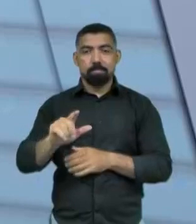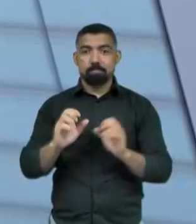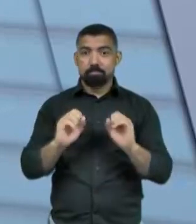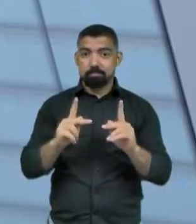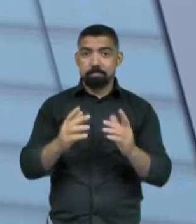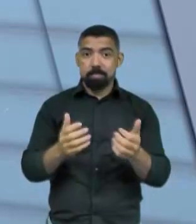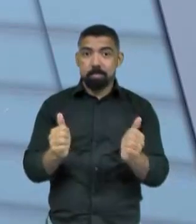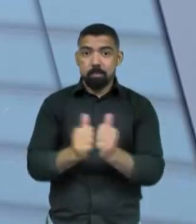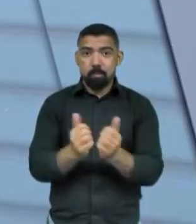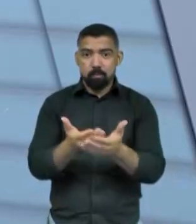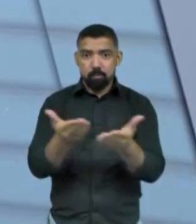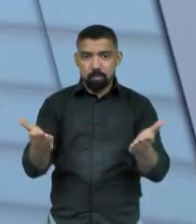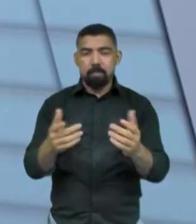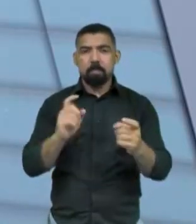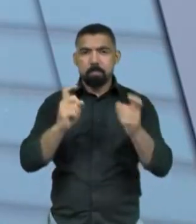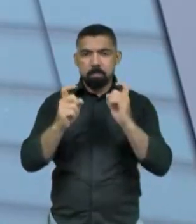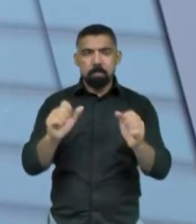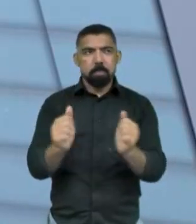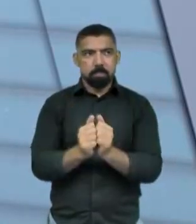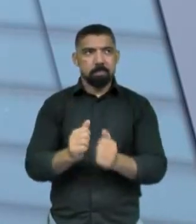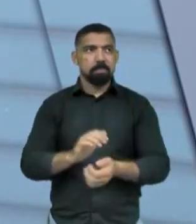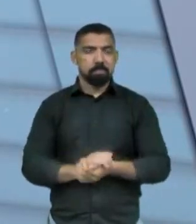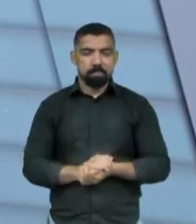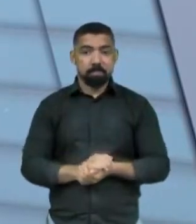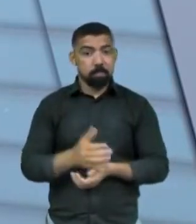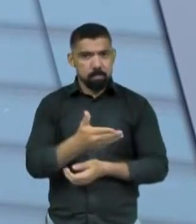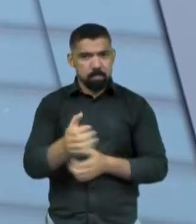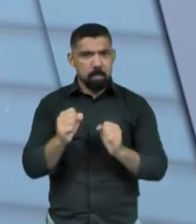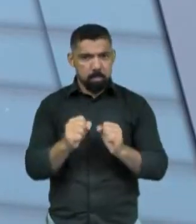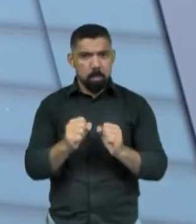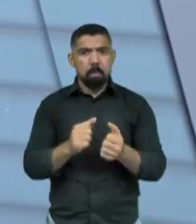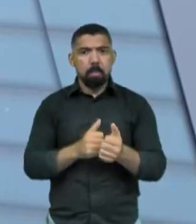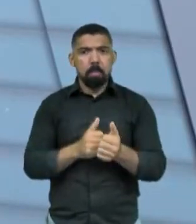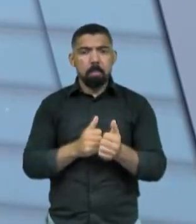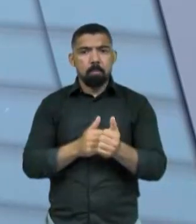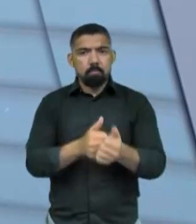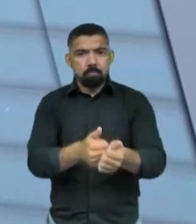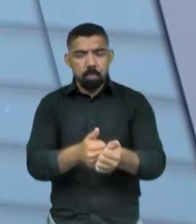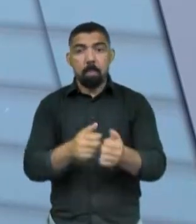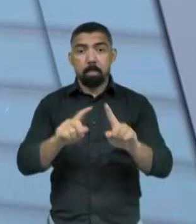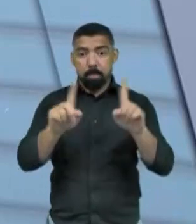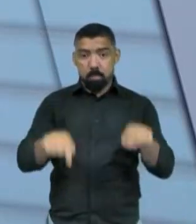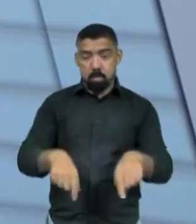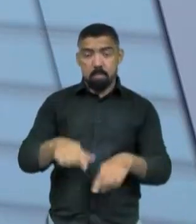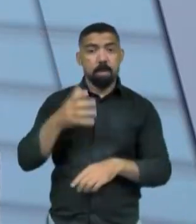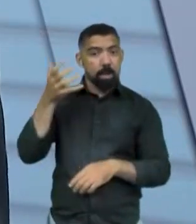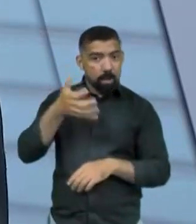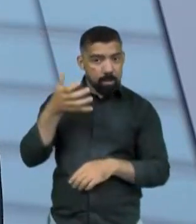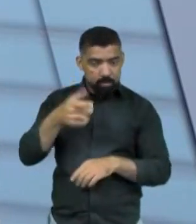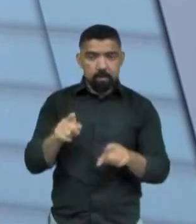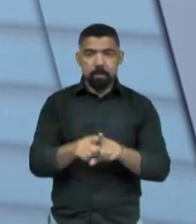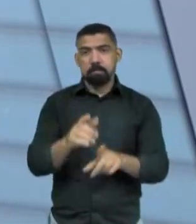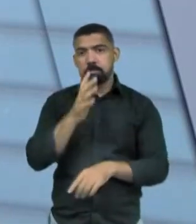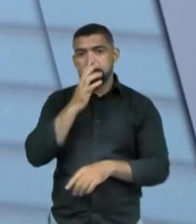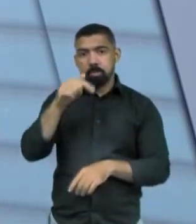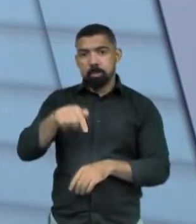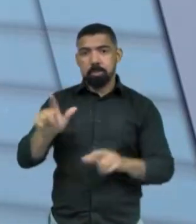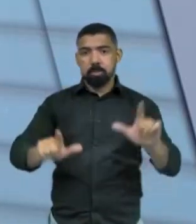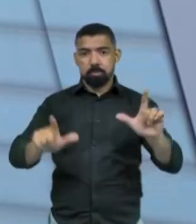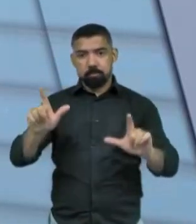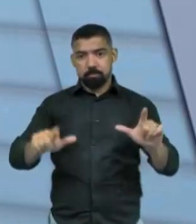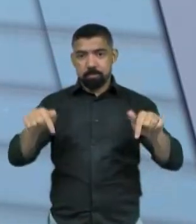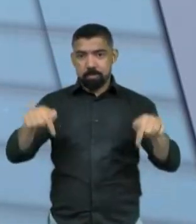você no centro das discussões. Você pode ouvir o programa na rádio e nos vê aqui na televisão, nos